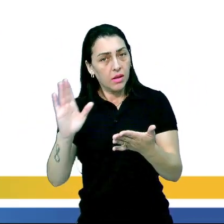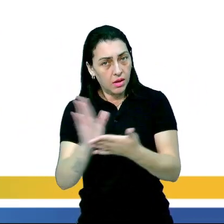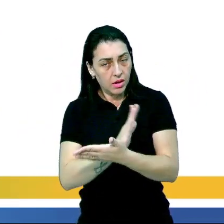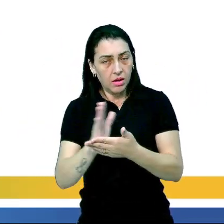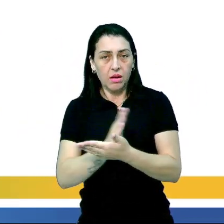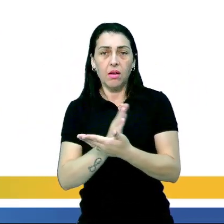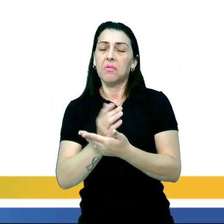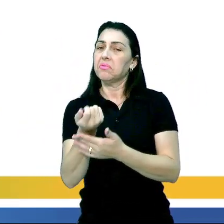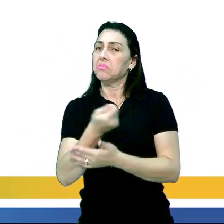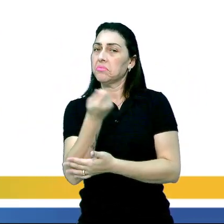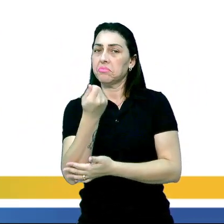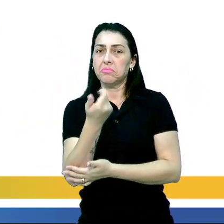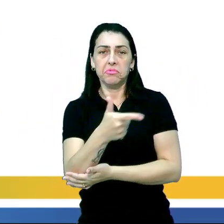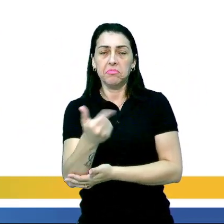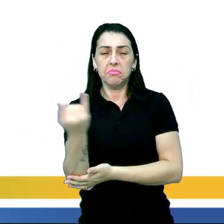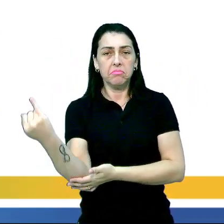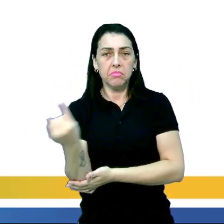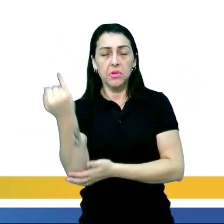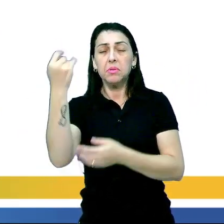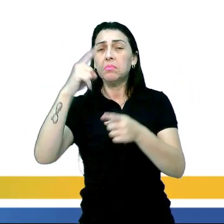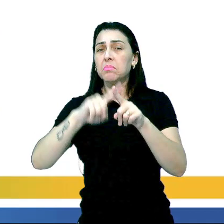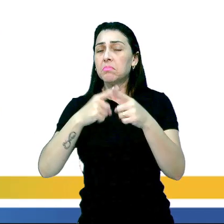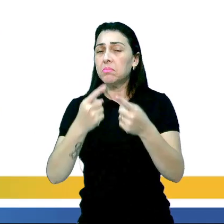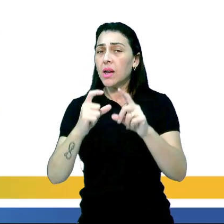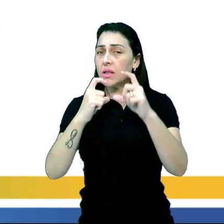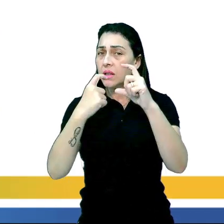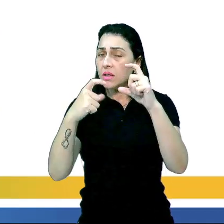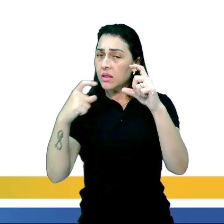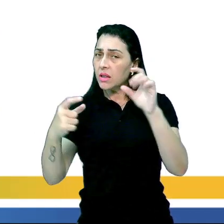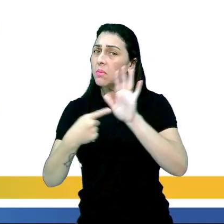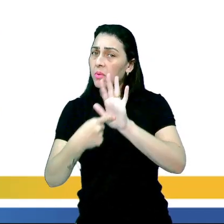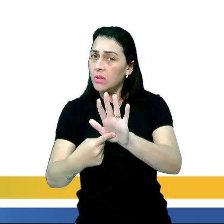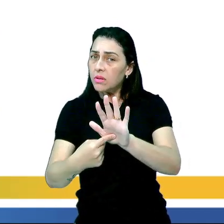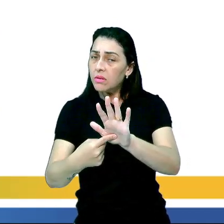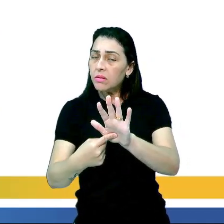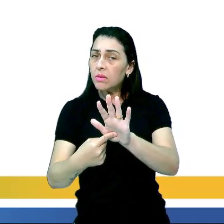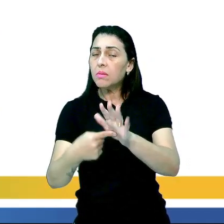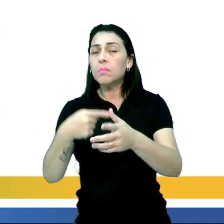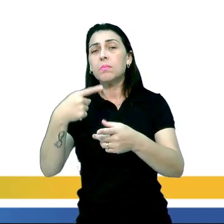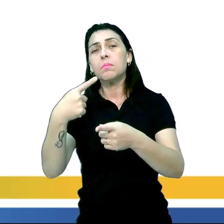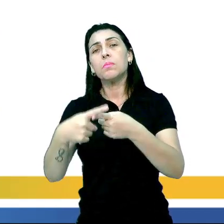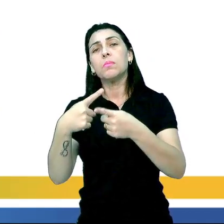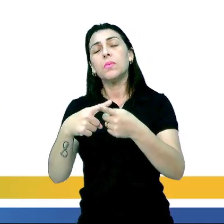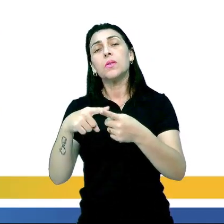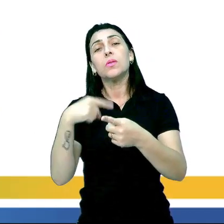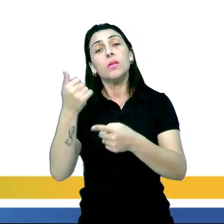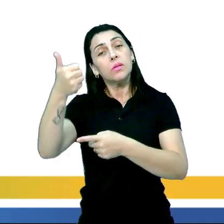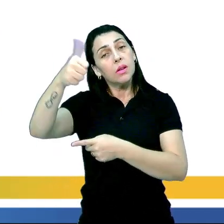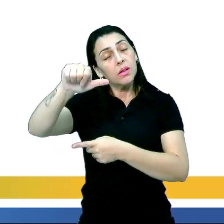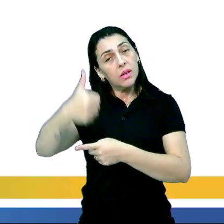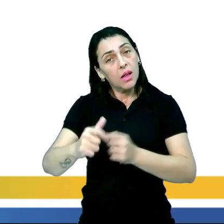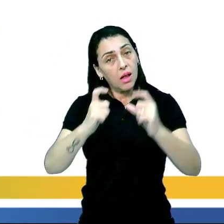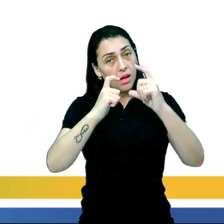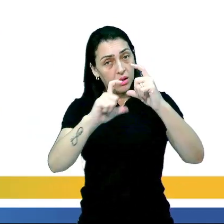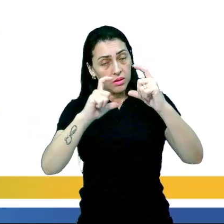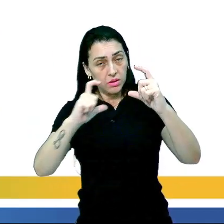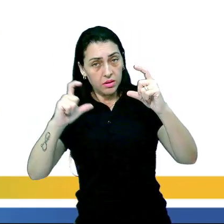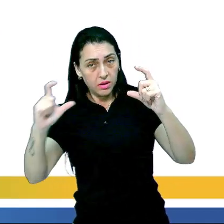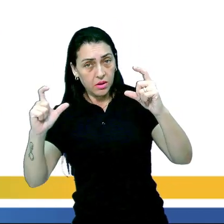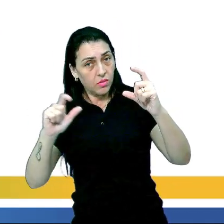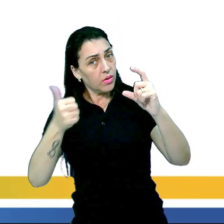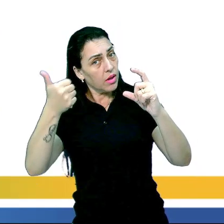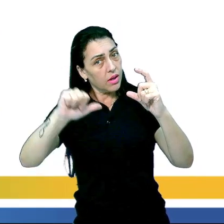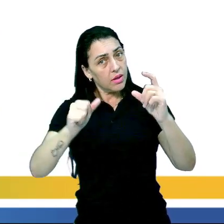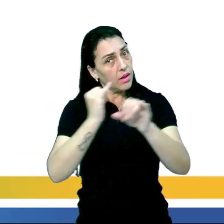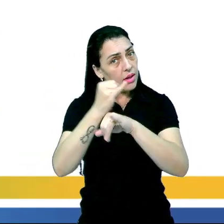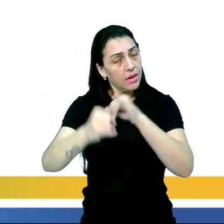assuntos são desprovidos de valores reais. Mas será que a tirinha está abordando isso? Porque nós estamos analisando a tirinha, nós não estamos